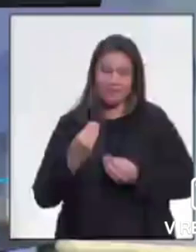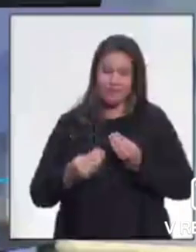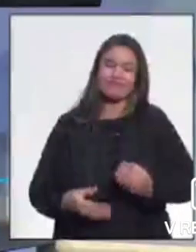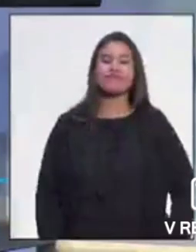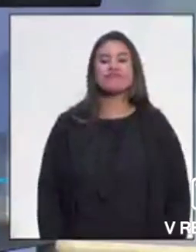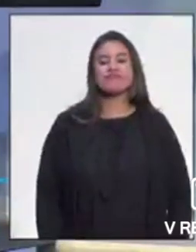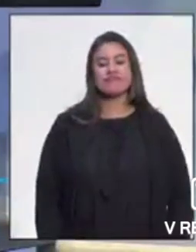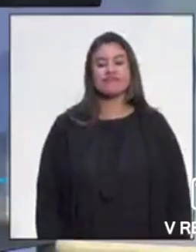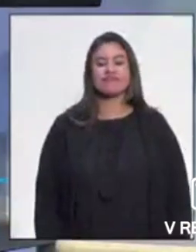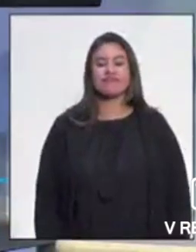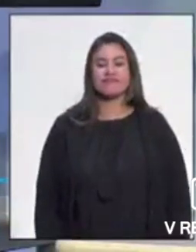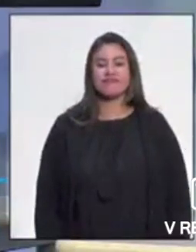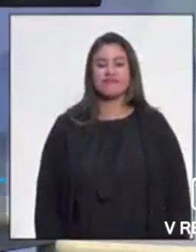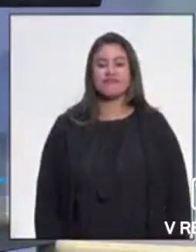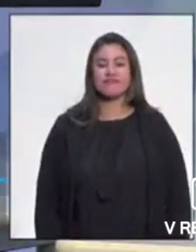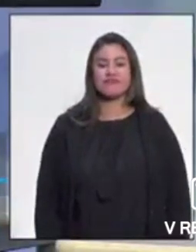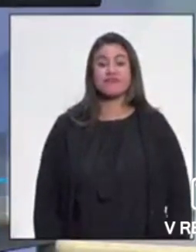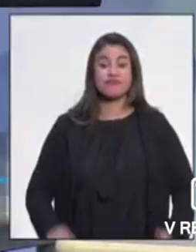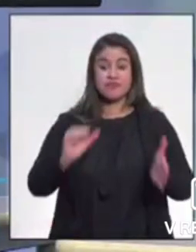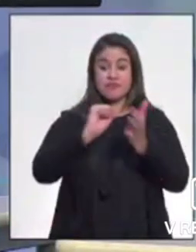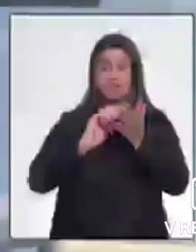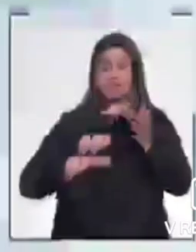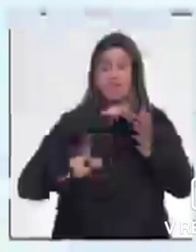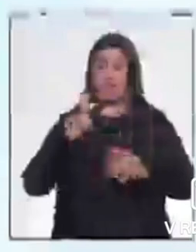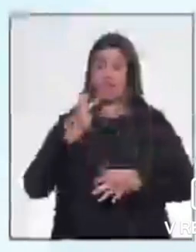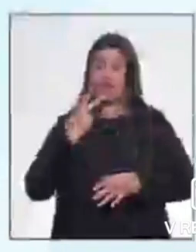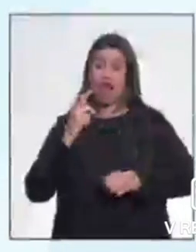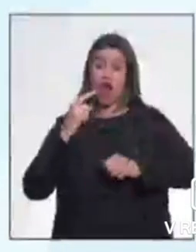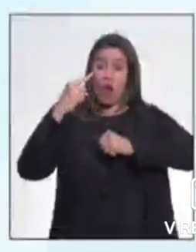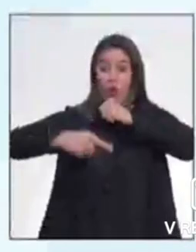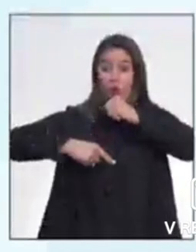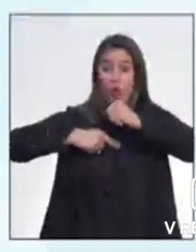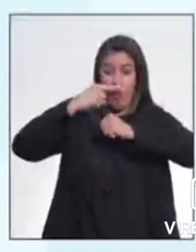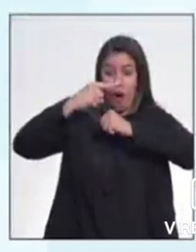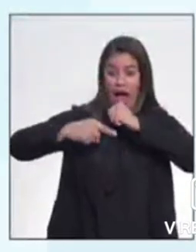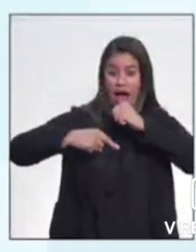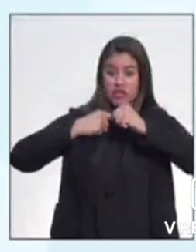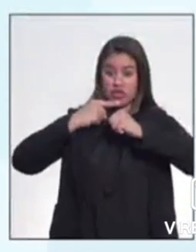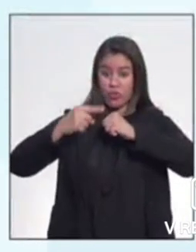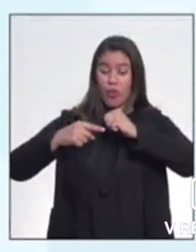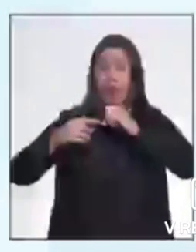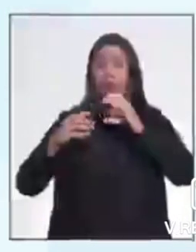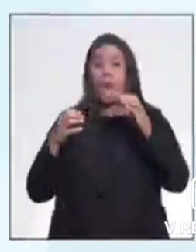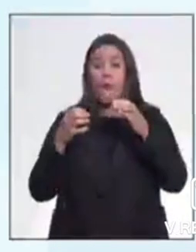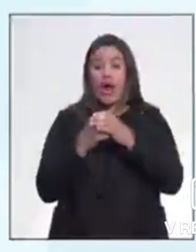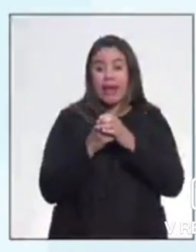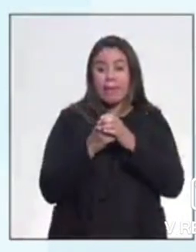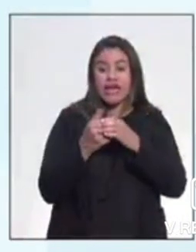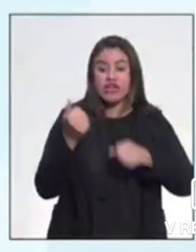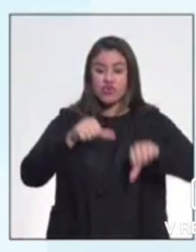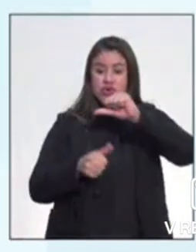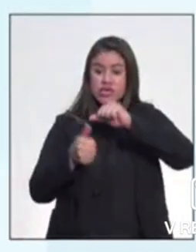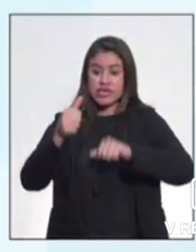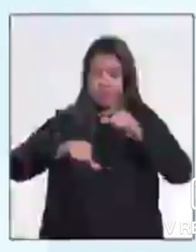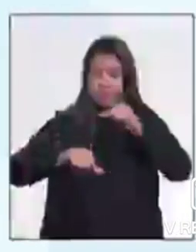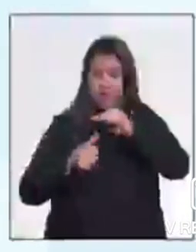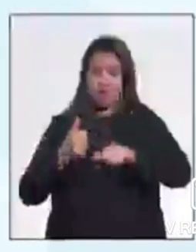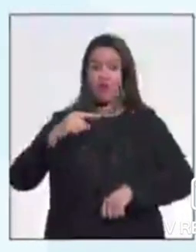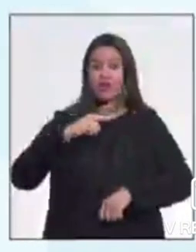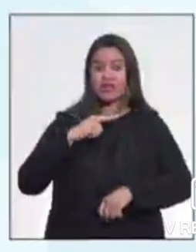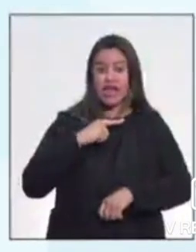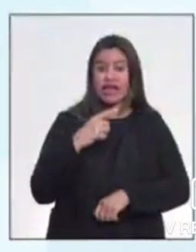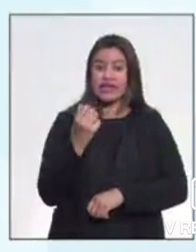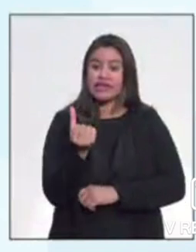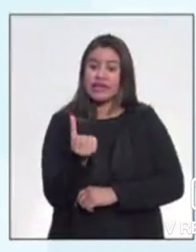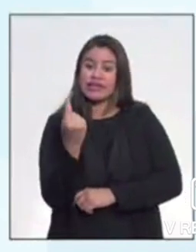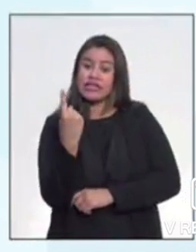Ó, o exercício fala assim: um átomo de um elemento químico possui 61 prótons. O que é